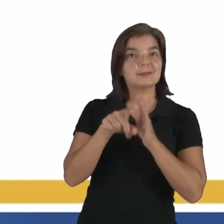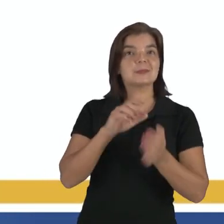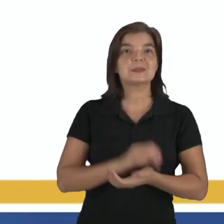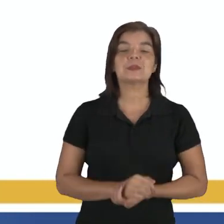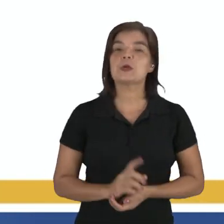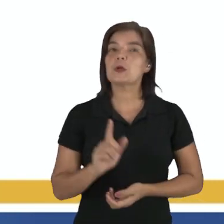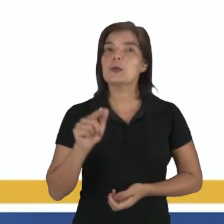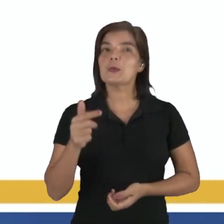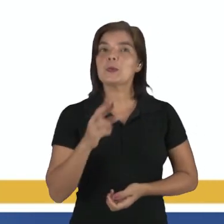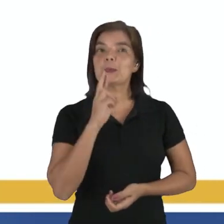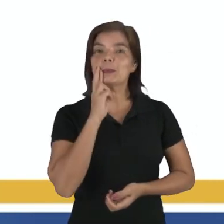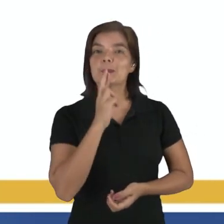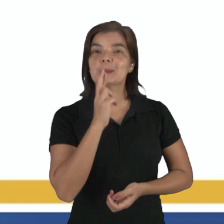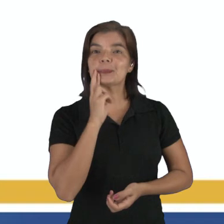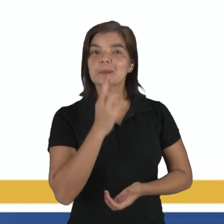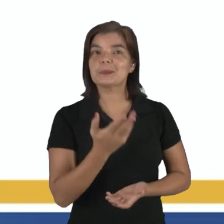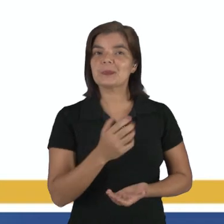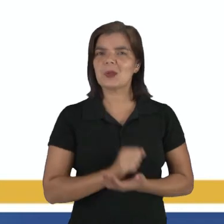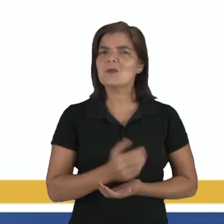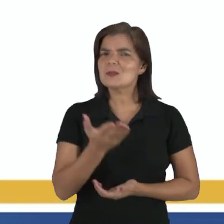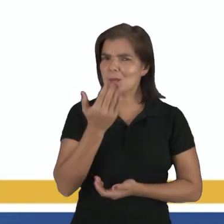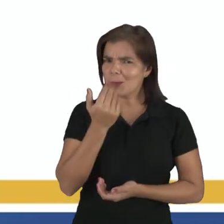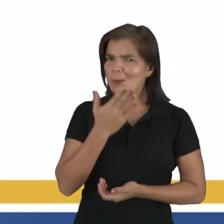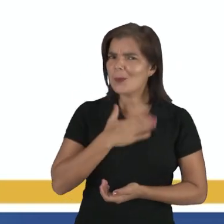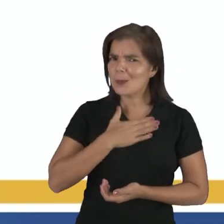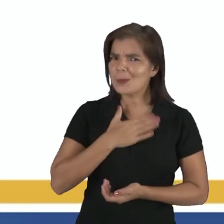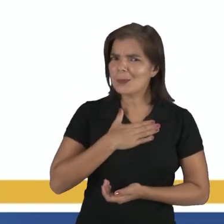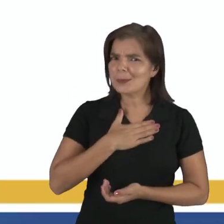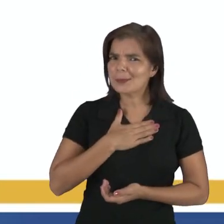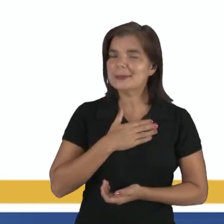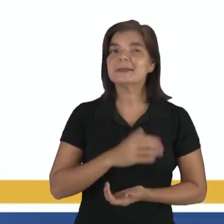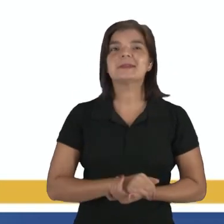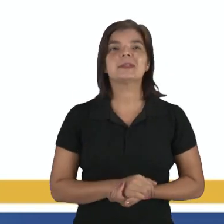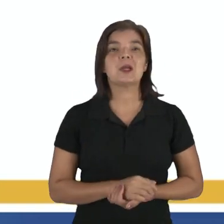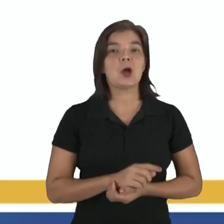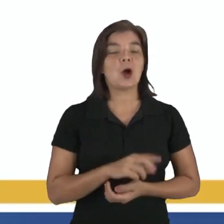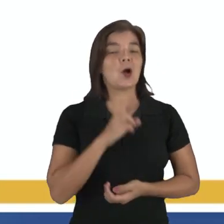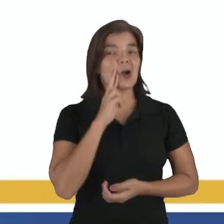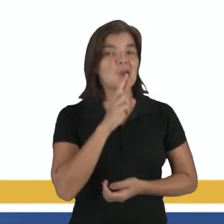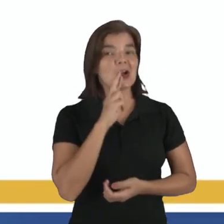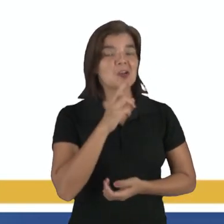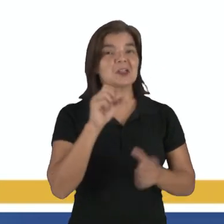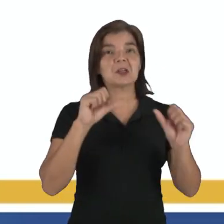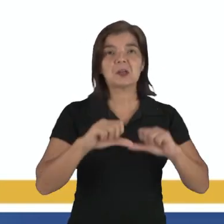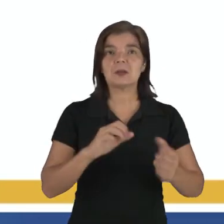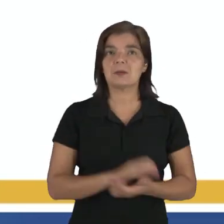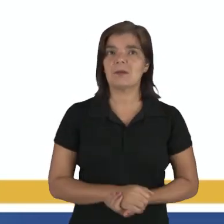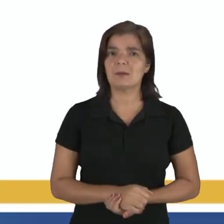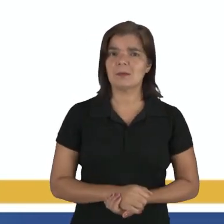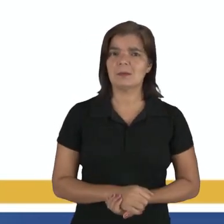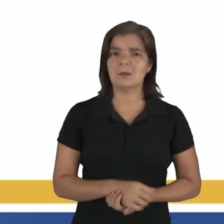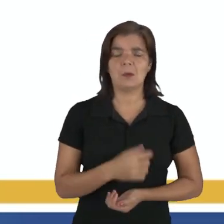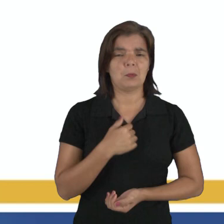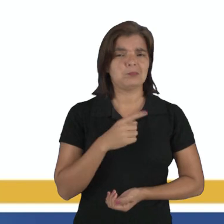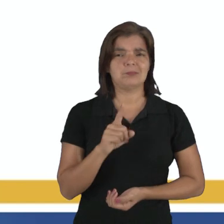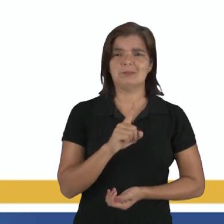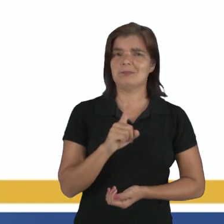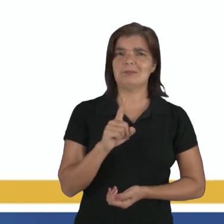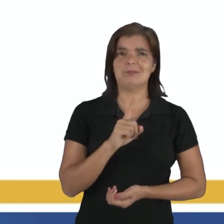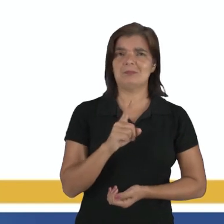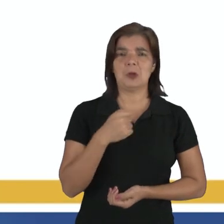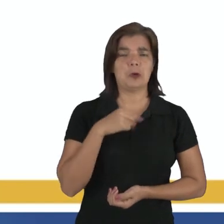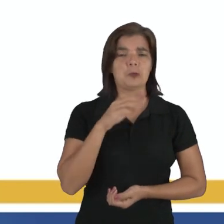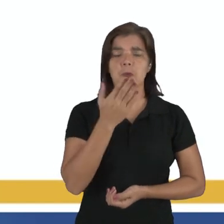eat my food? Você comeu minha comida? E aí o outro cachorrinho novamente deu uma resposta negativa. Oh, no,